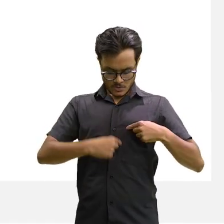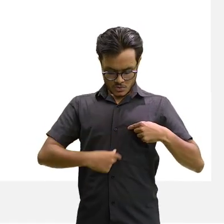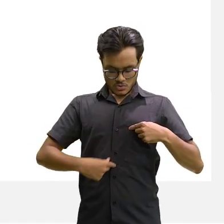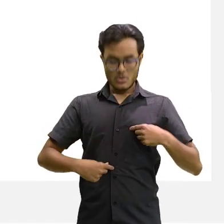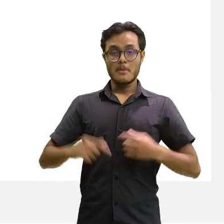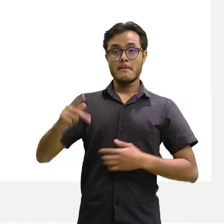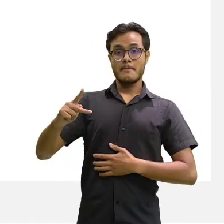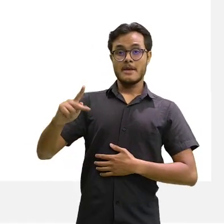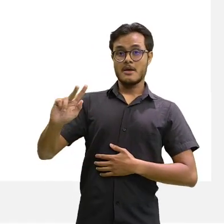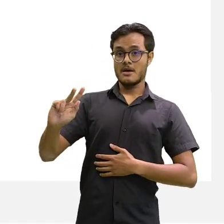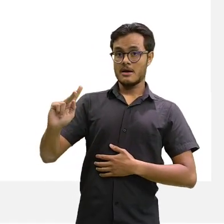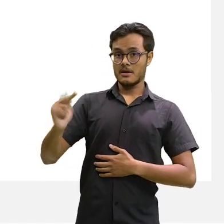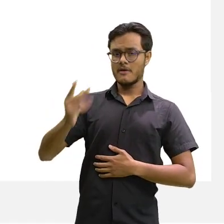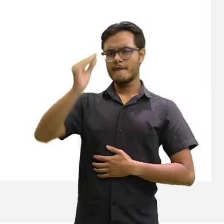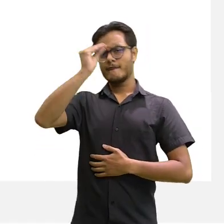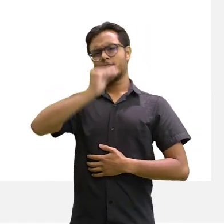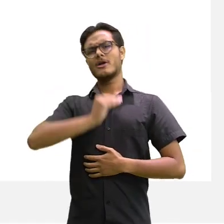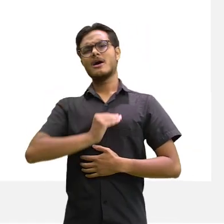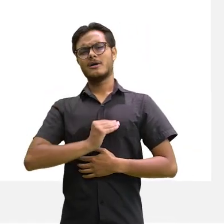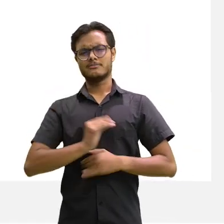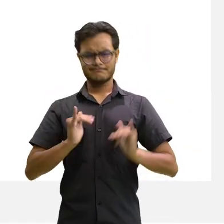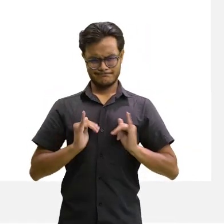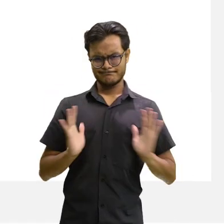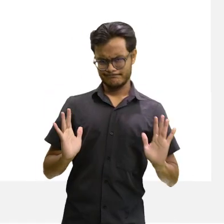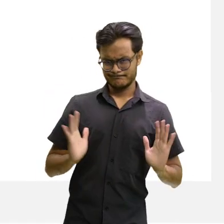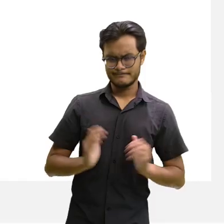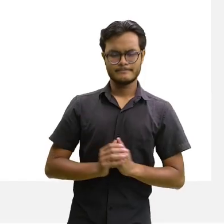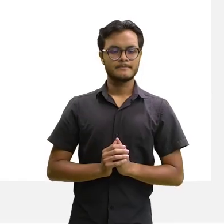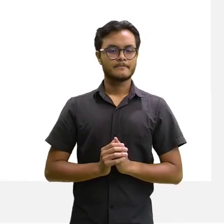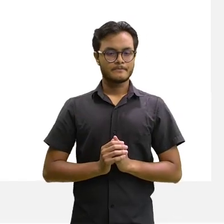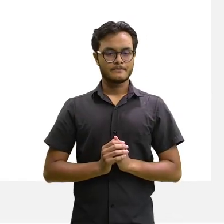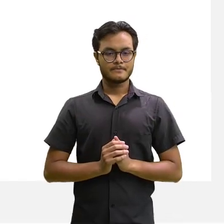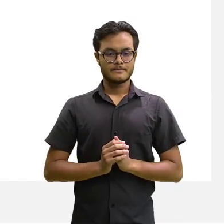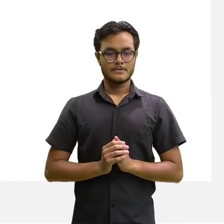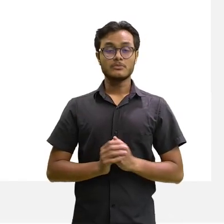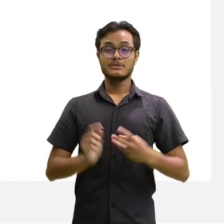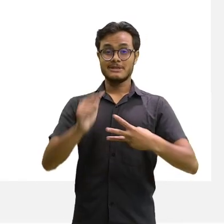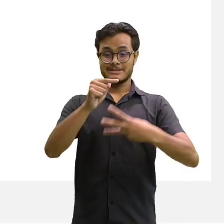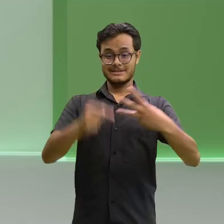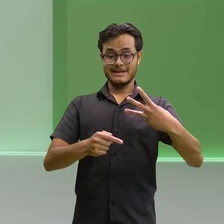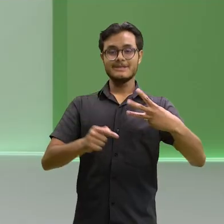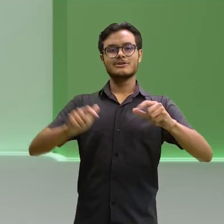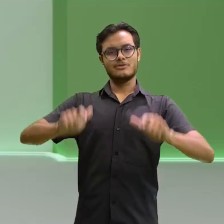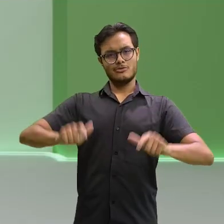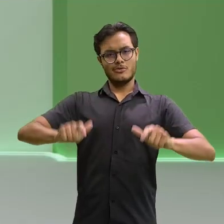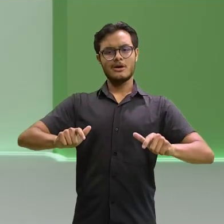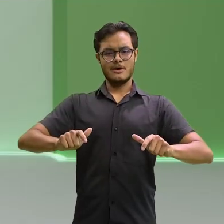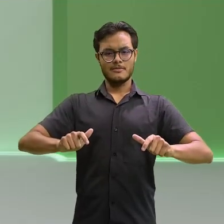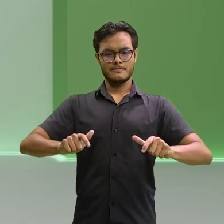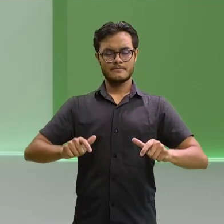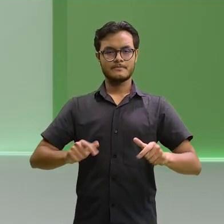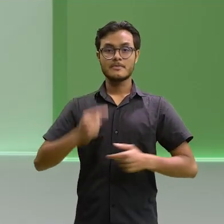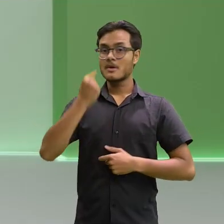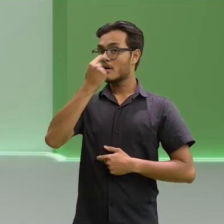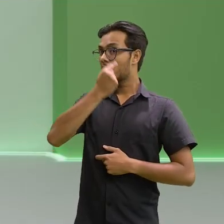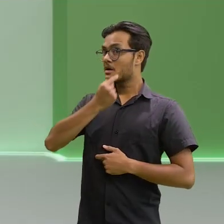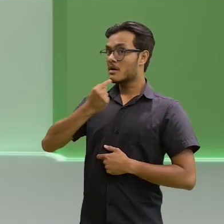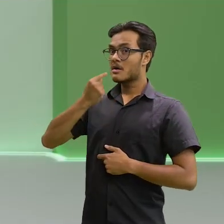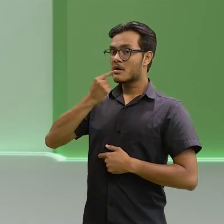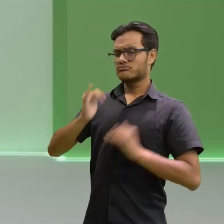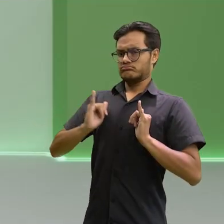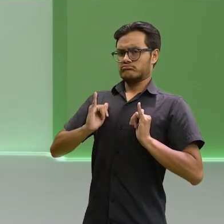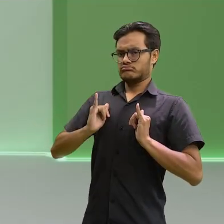pH alcalino, básico. Então, ó, 3 ambientes, beleza? Neutro na boca,